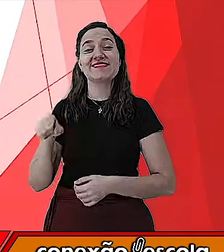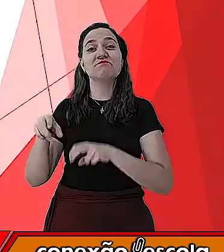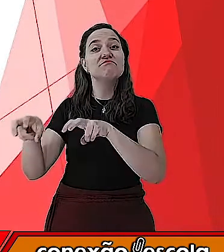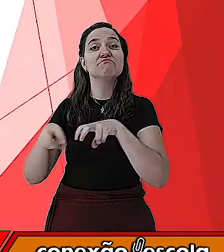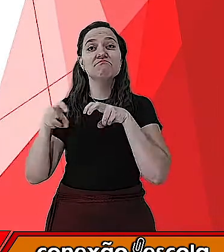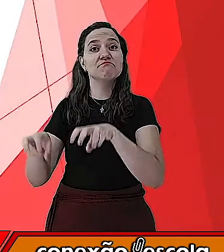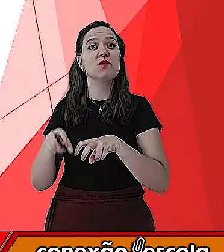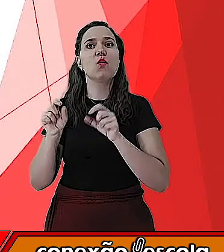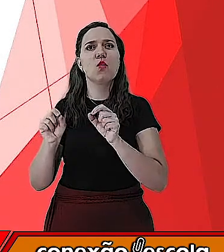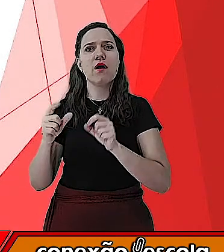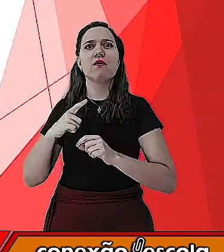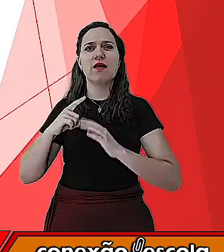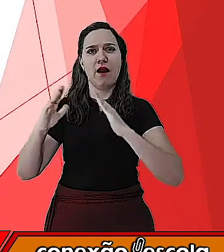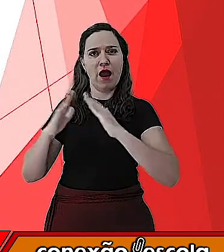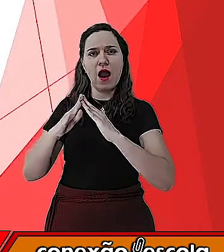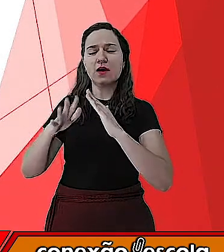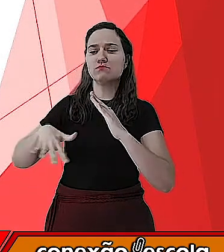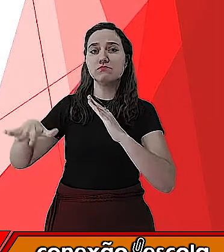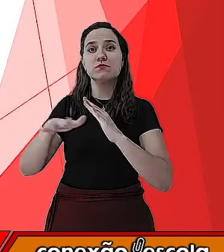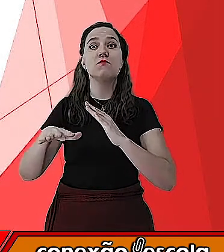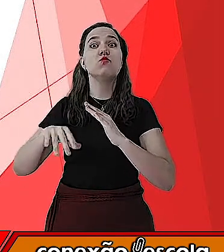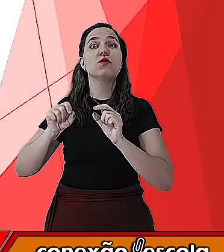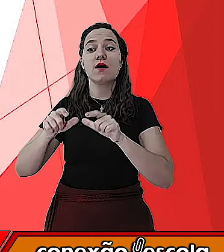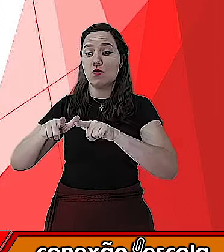campo, as propriedades tendem a ser